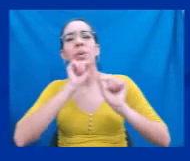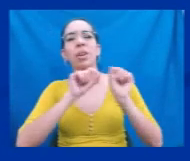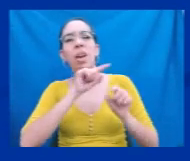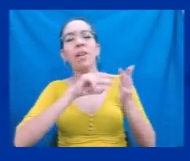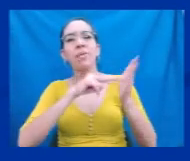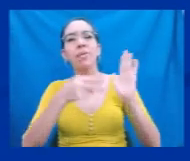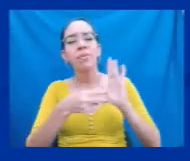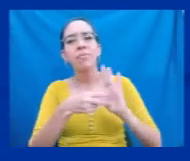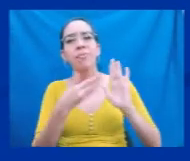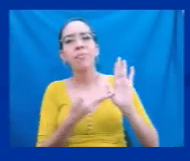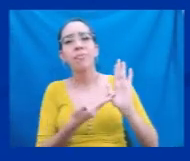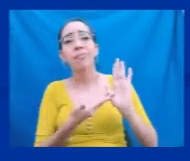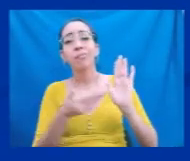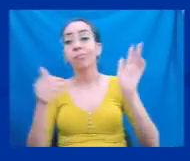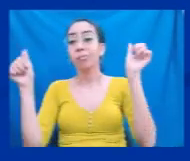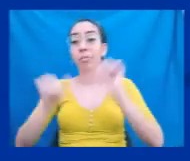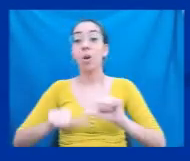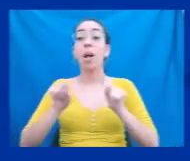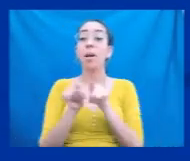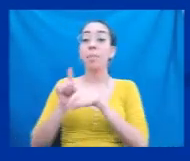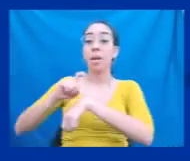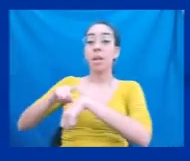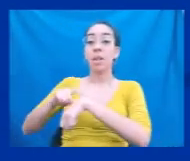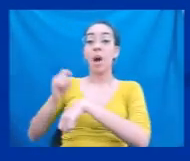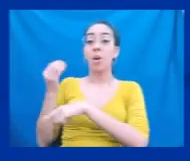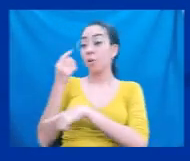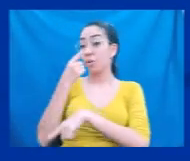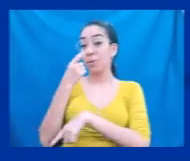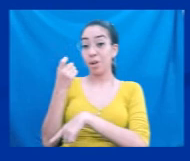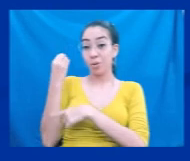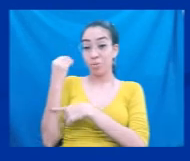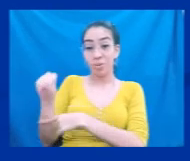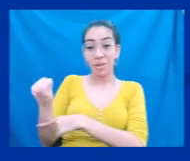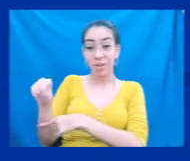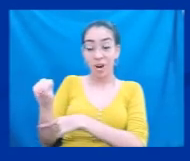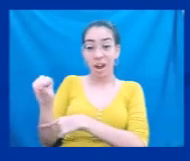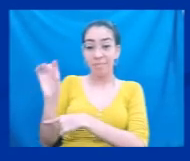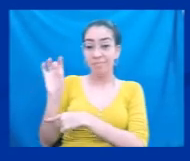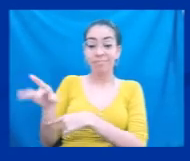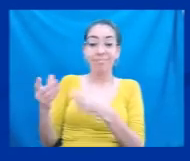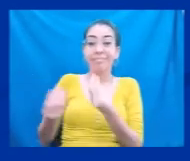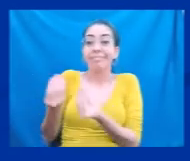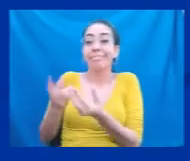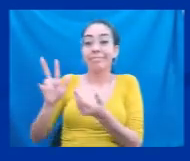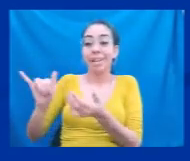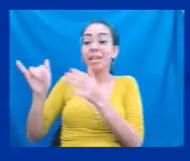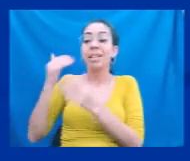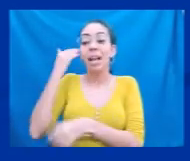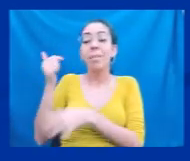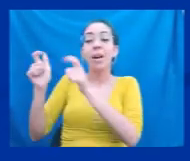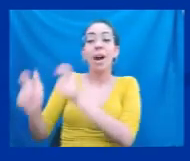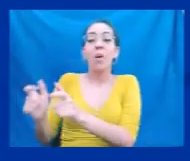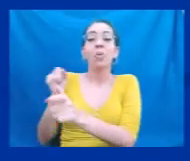pior ainda, até para o seu descarte, o seu destino final, você não saber de que produto se trata. Né? Então, mesmo quando nós temos dentro